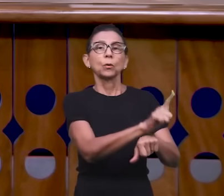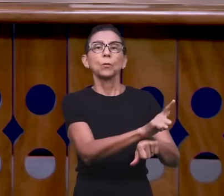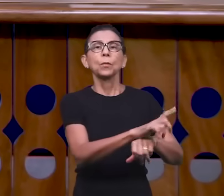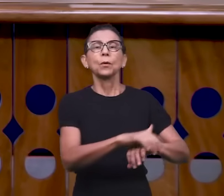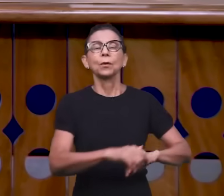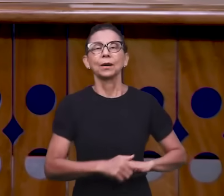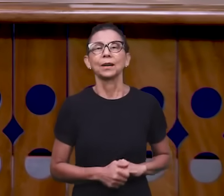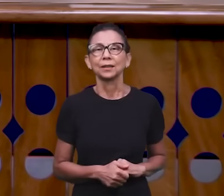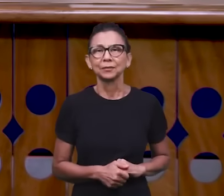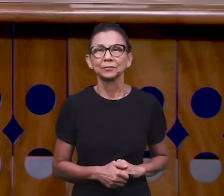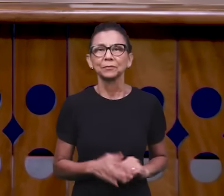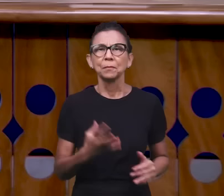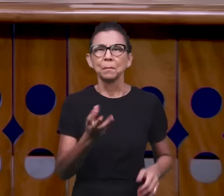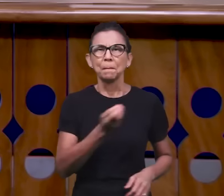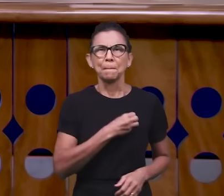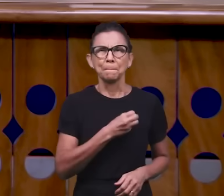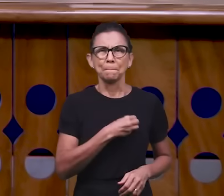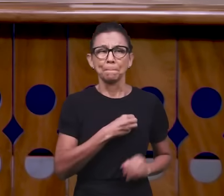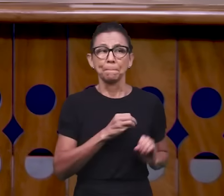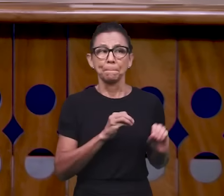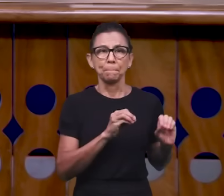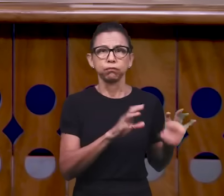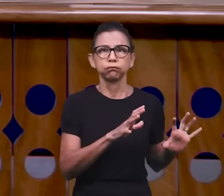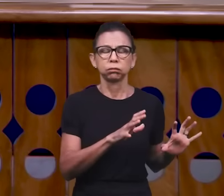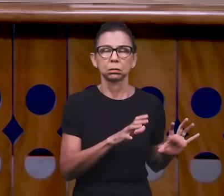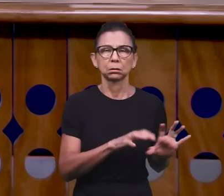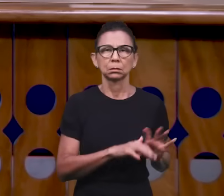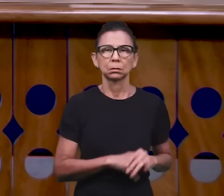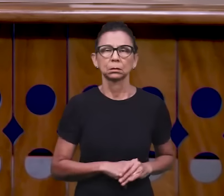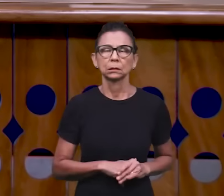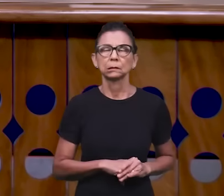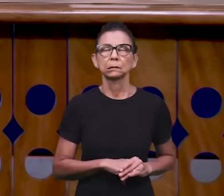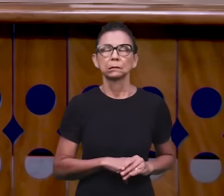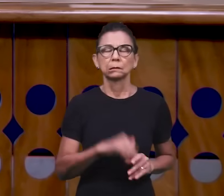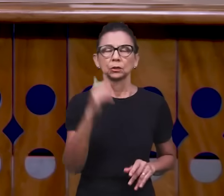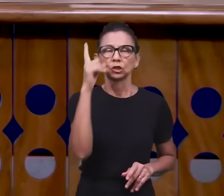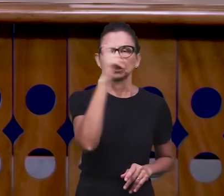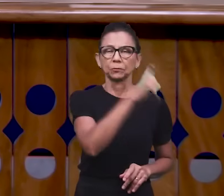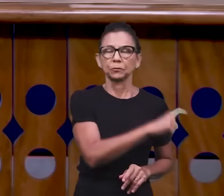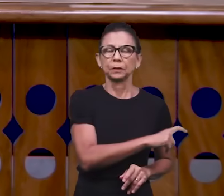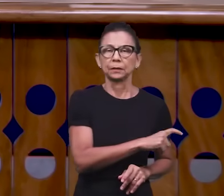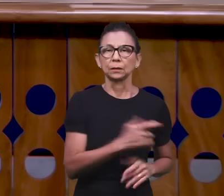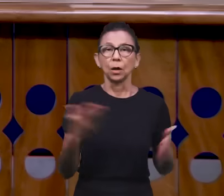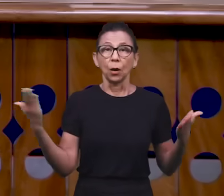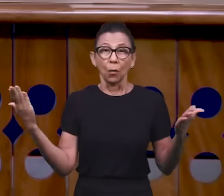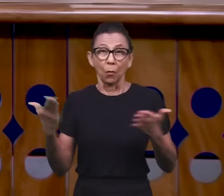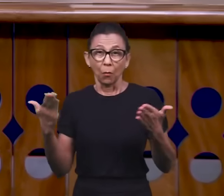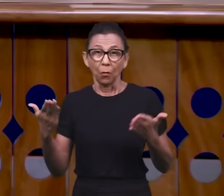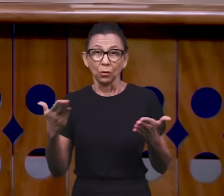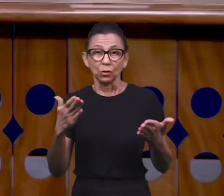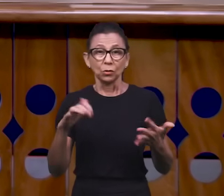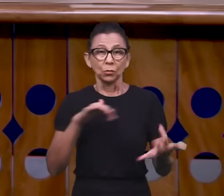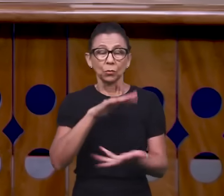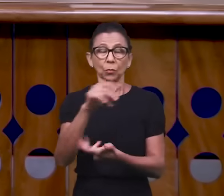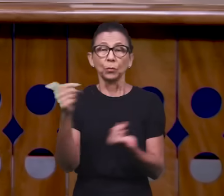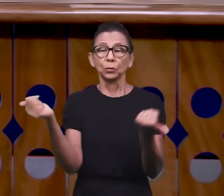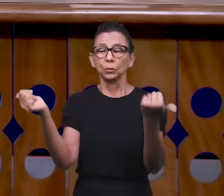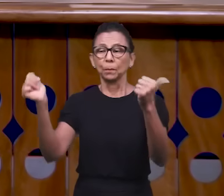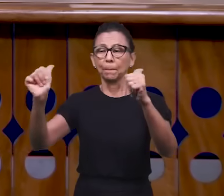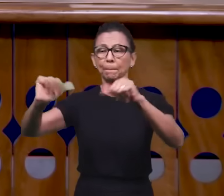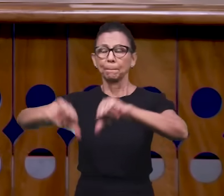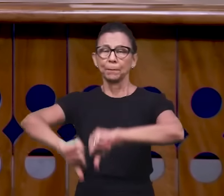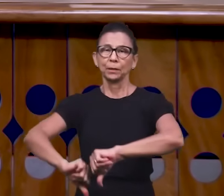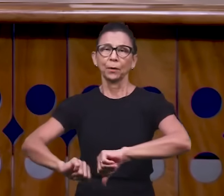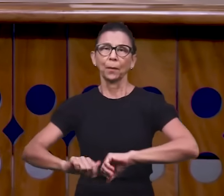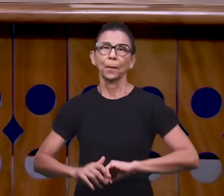corrompida. Porém, neste nosso tempo, no tempo atual, a situação está pior do que em Sodoma e Gomorra,